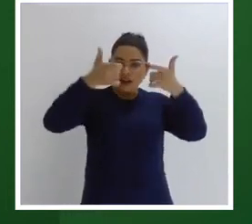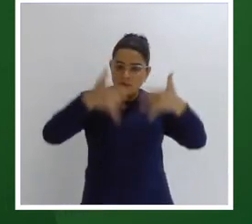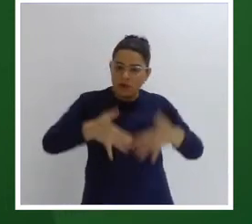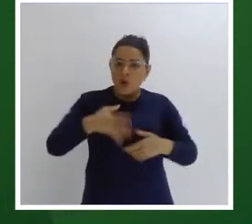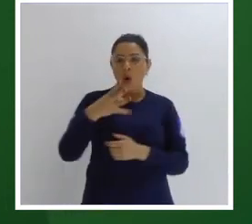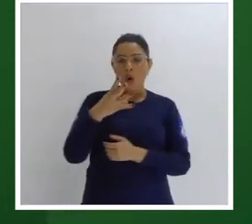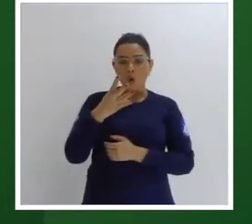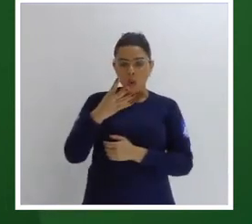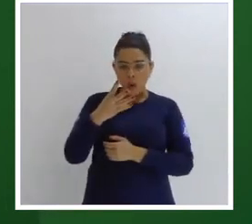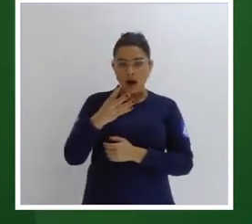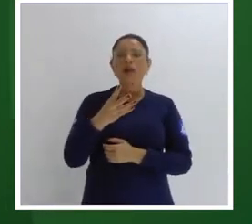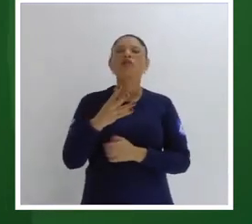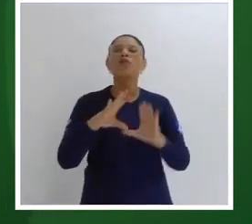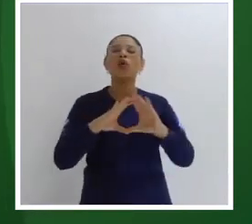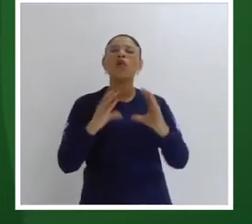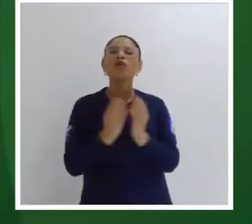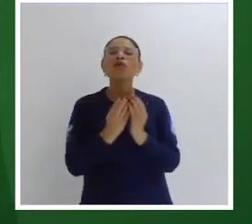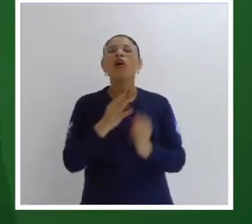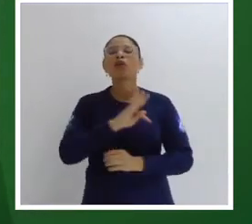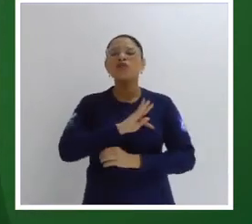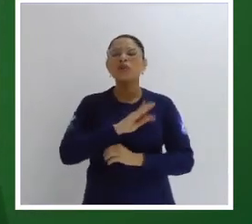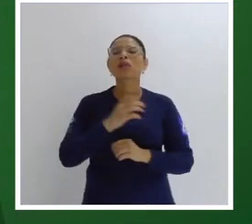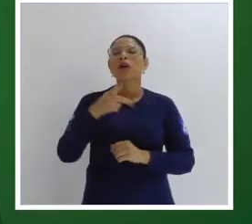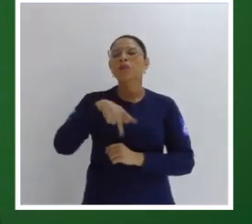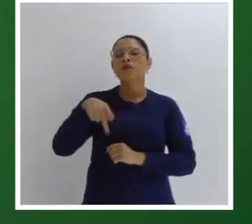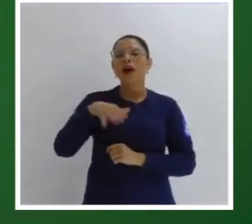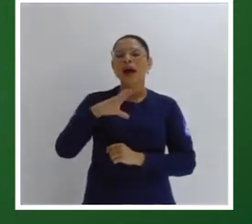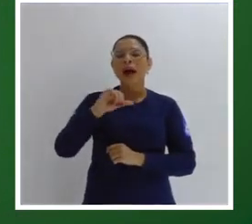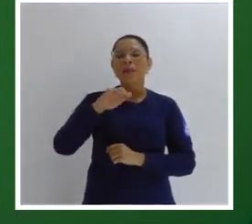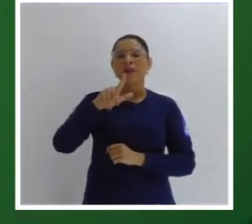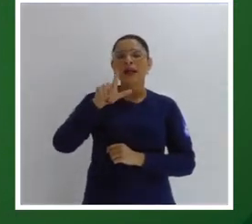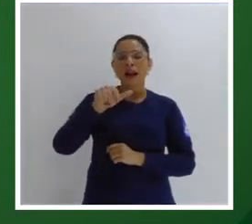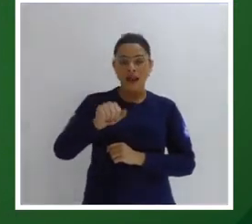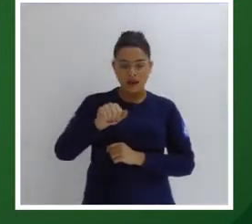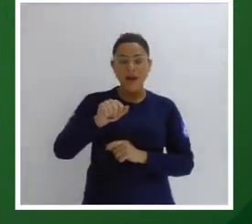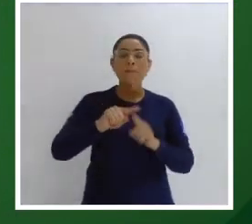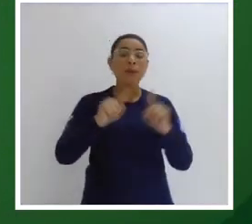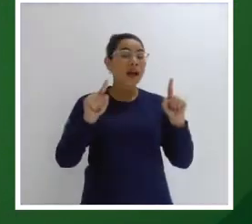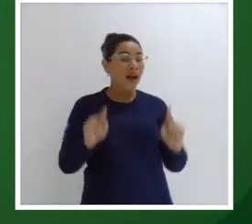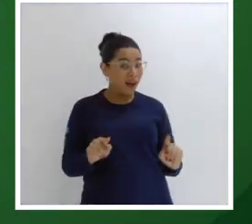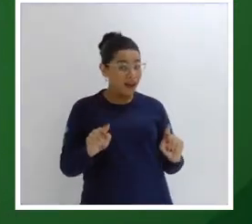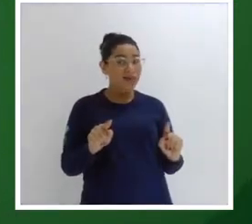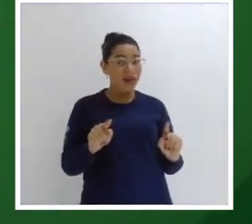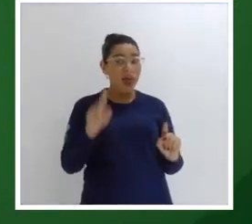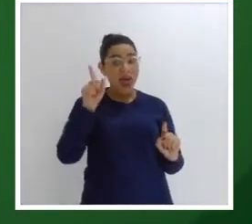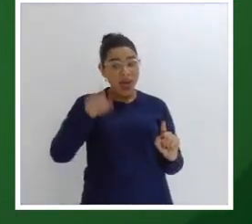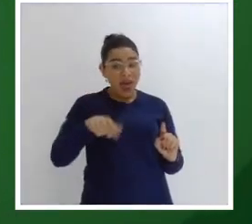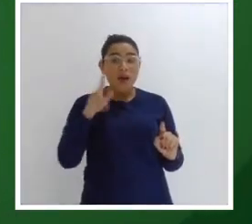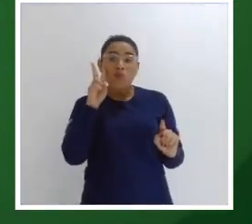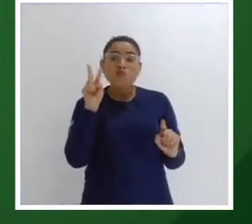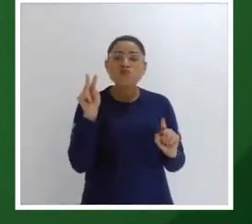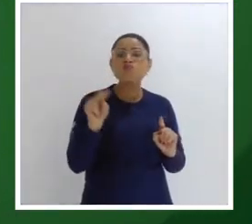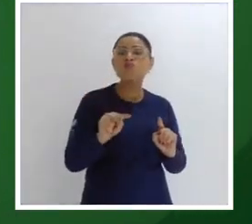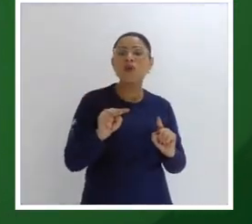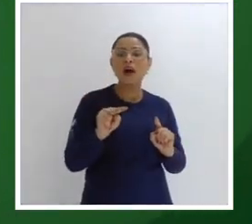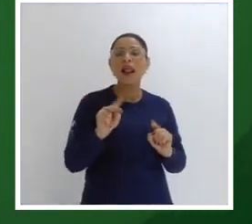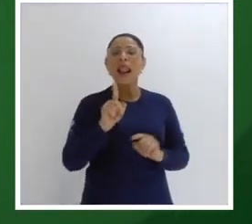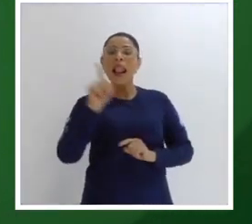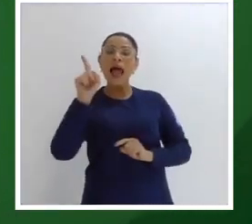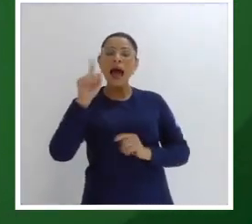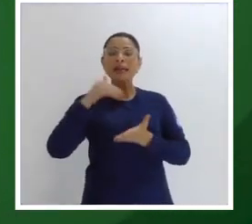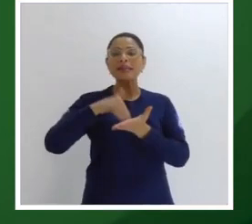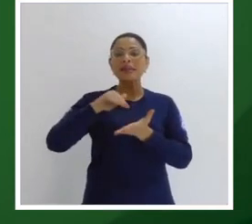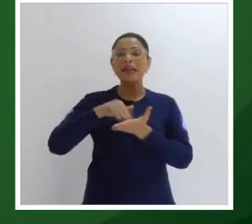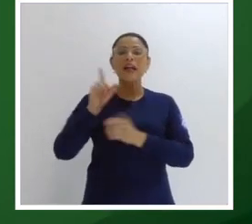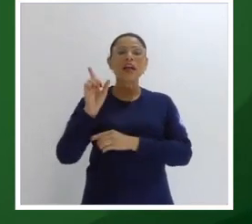fórum né pela pela professora Camila mas é um olhar que nós lá na diretoria de ensino